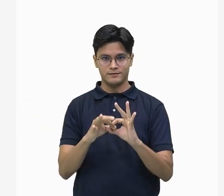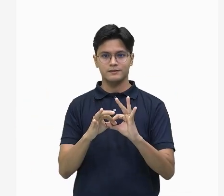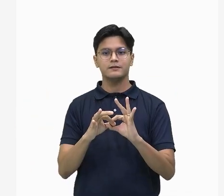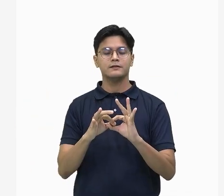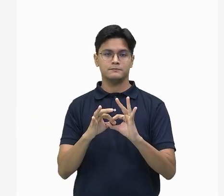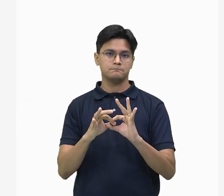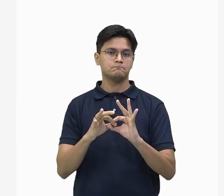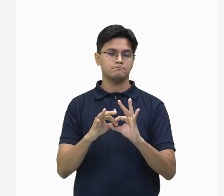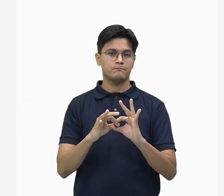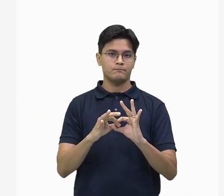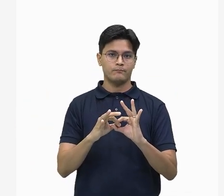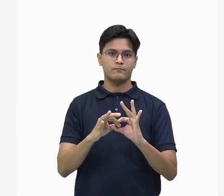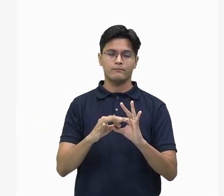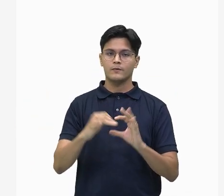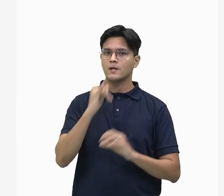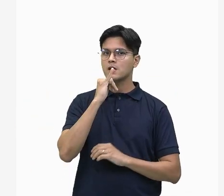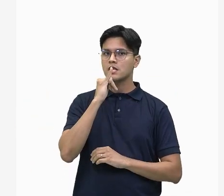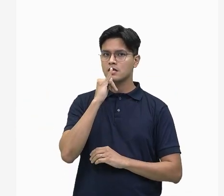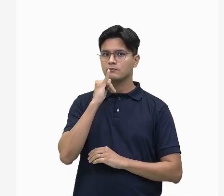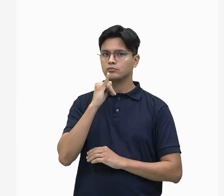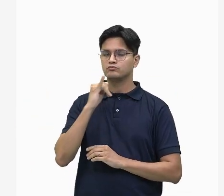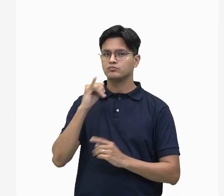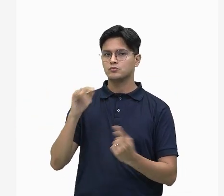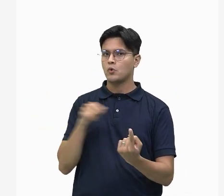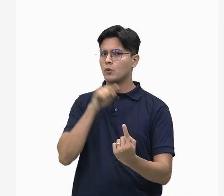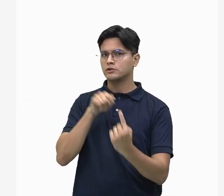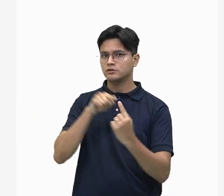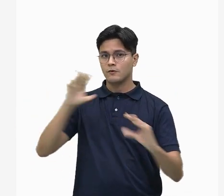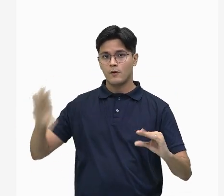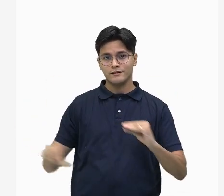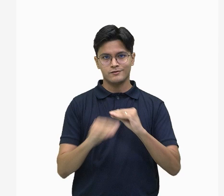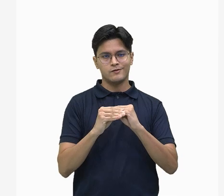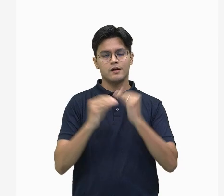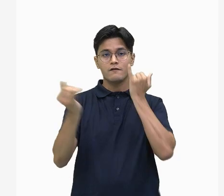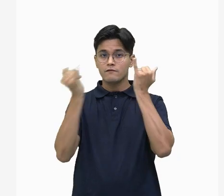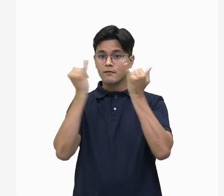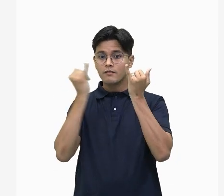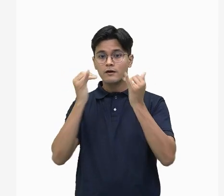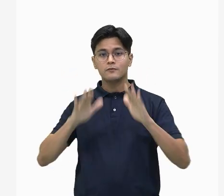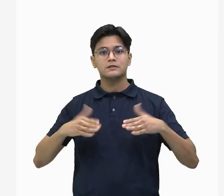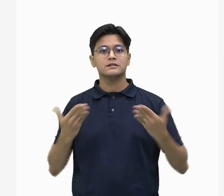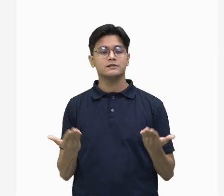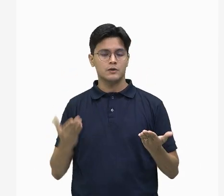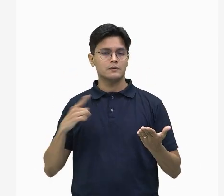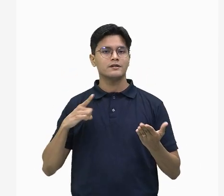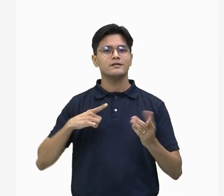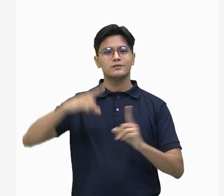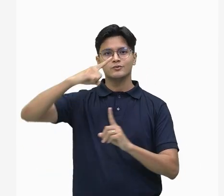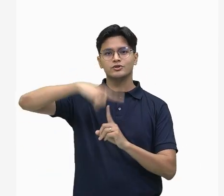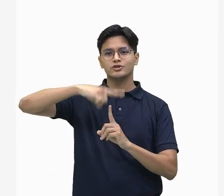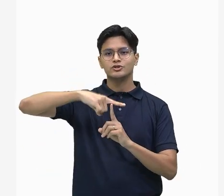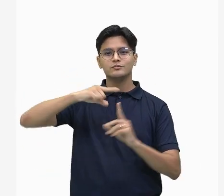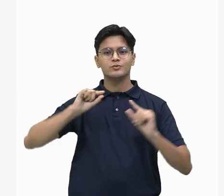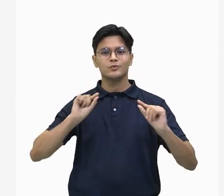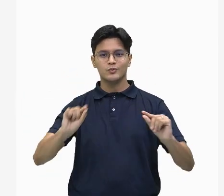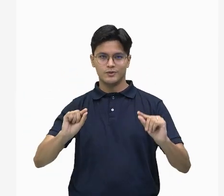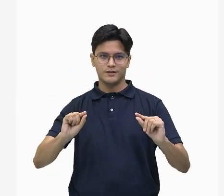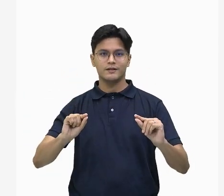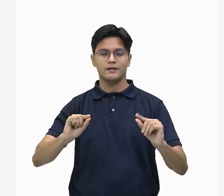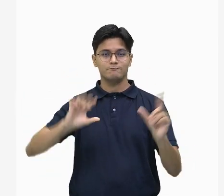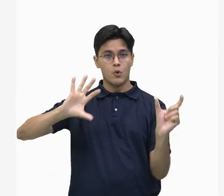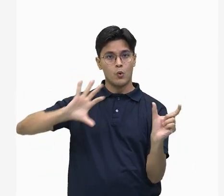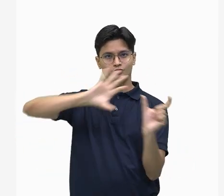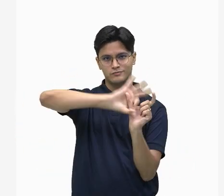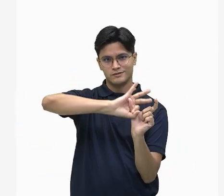forma de adicionar mesmo uma informação, ela vai ter a sua classificação como a conjunção